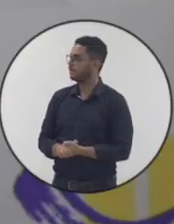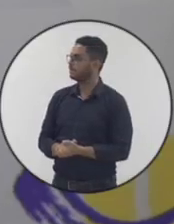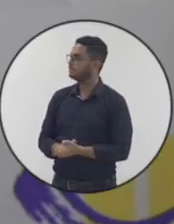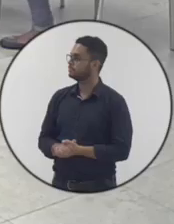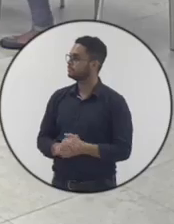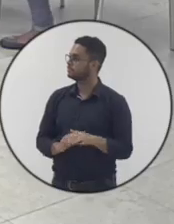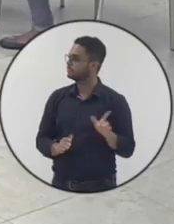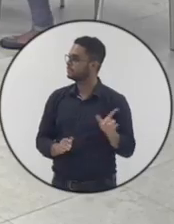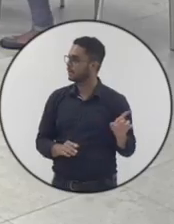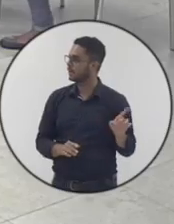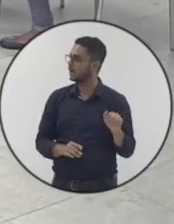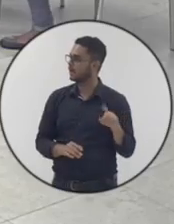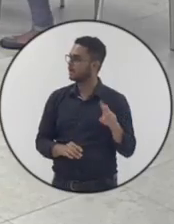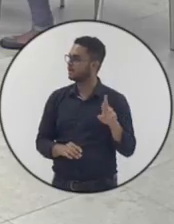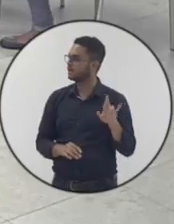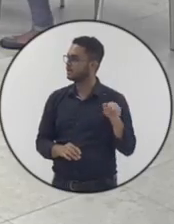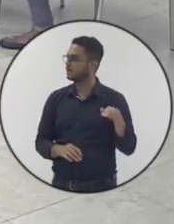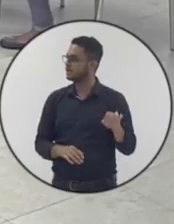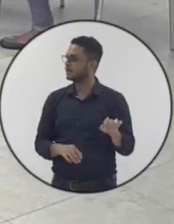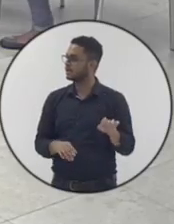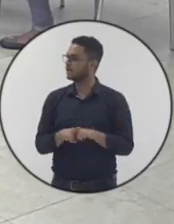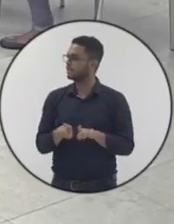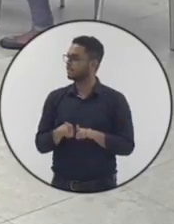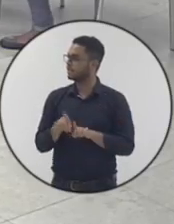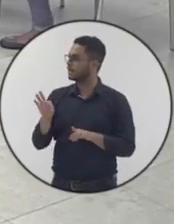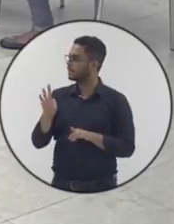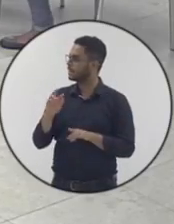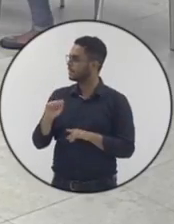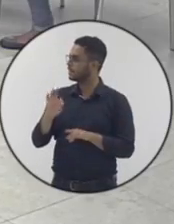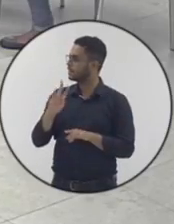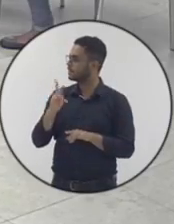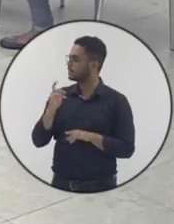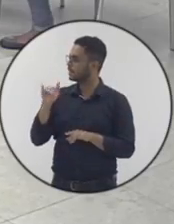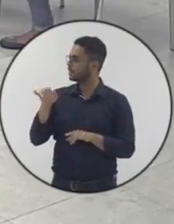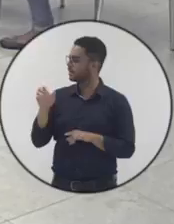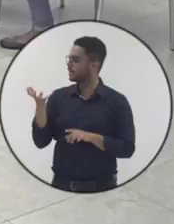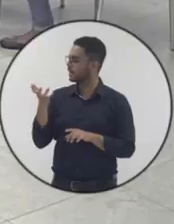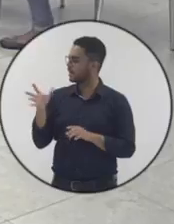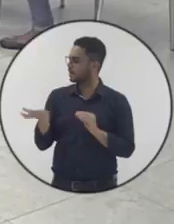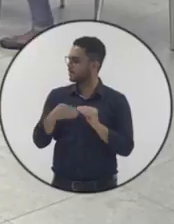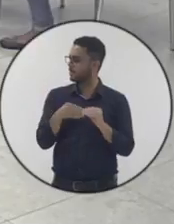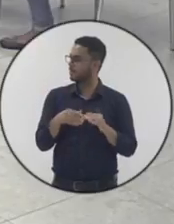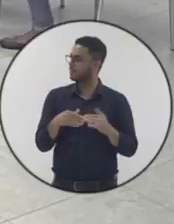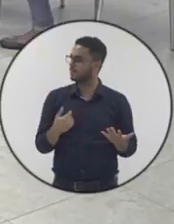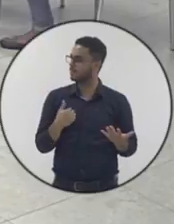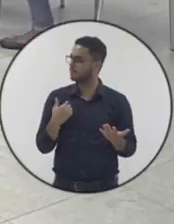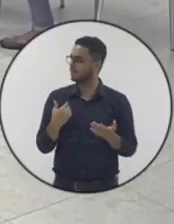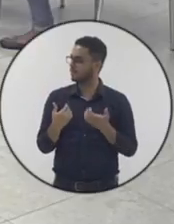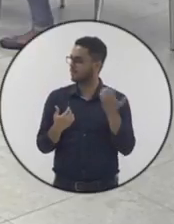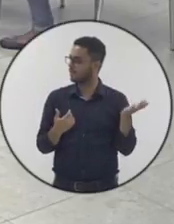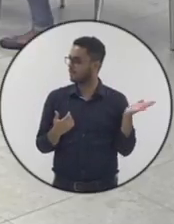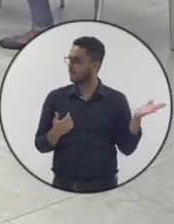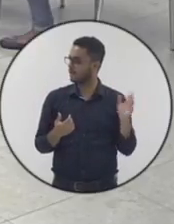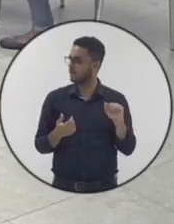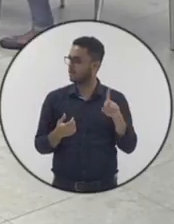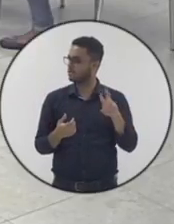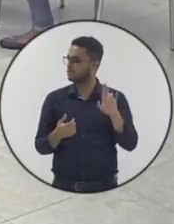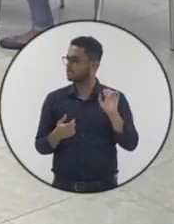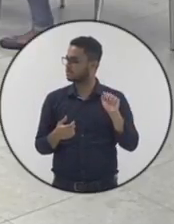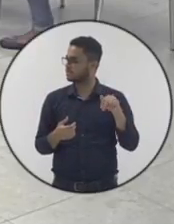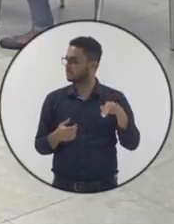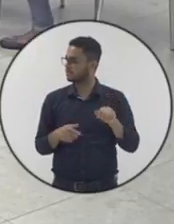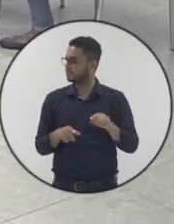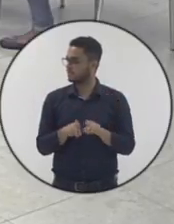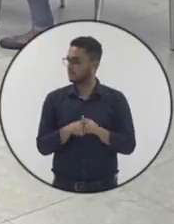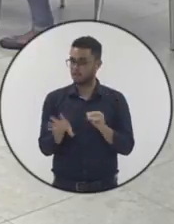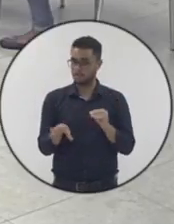Adriana e Tatiane vão complementar também. Então, vou passar para a Adriana, mas já complementando a pergunta